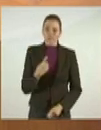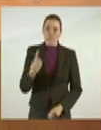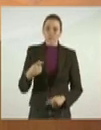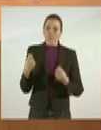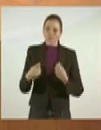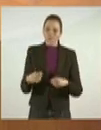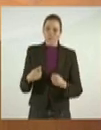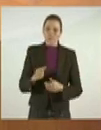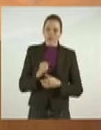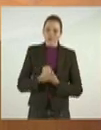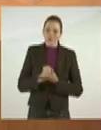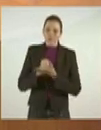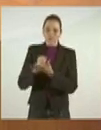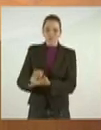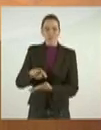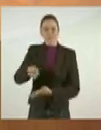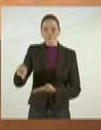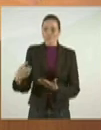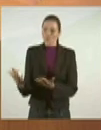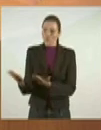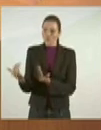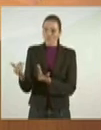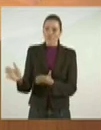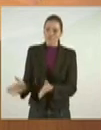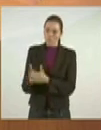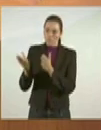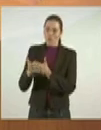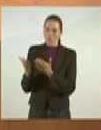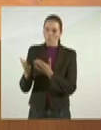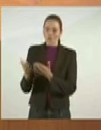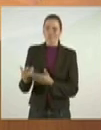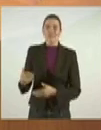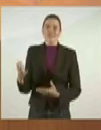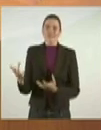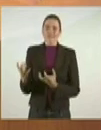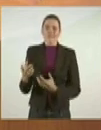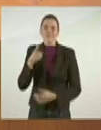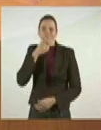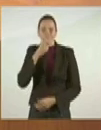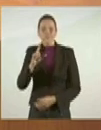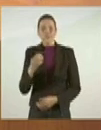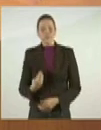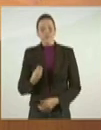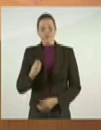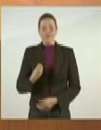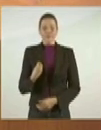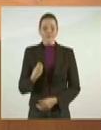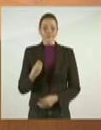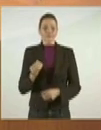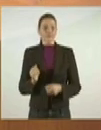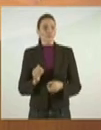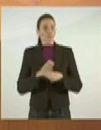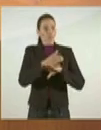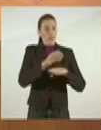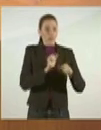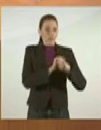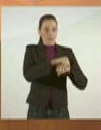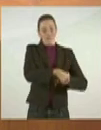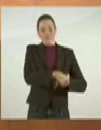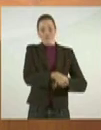a esses jovens e eu quero chamar atenção de todos vocês de um